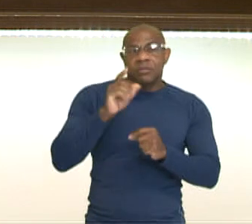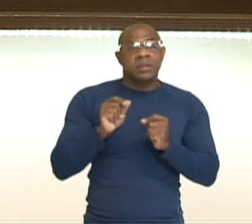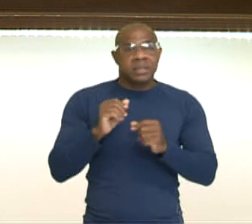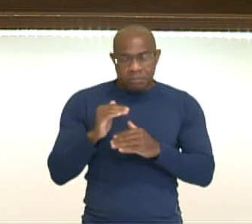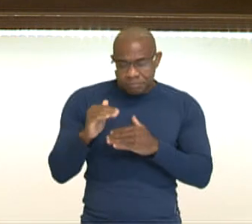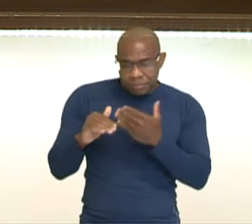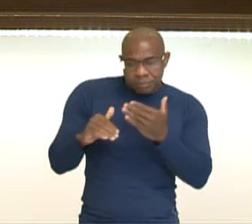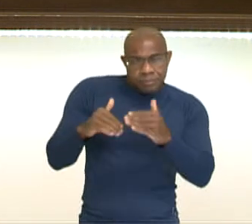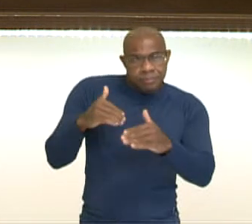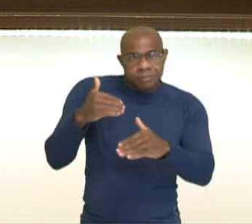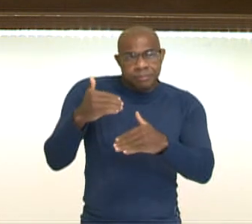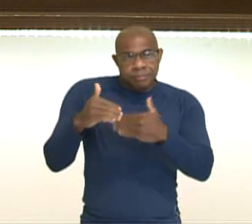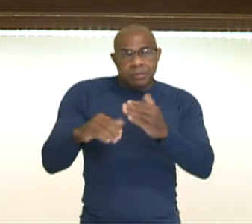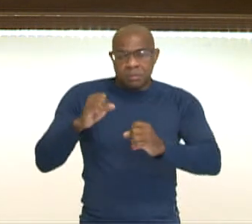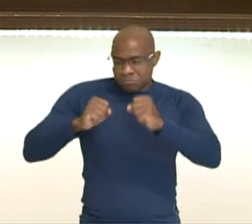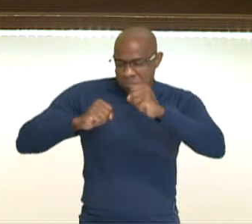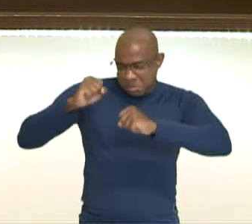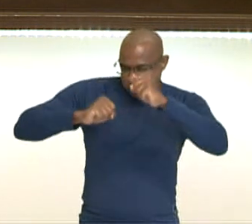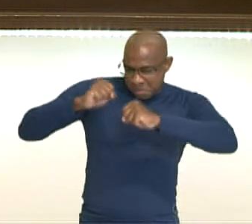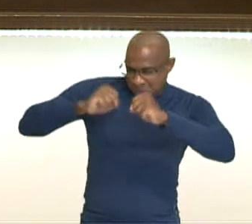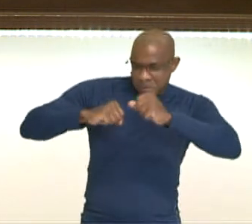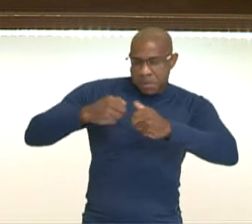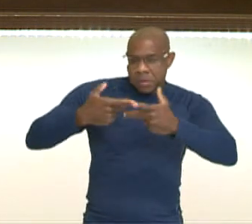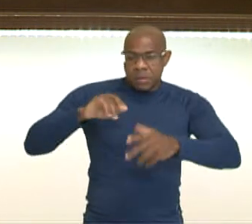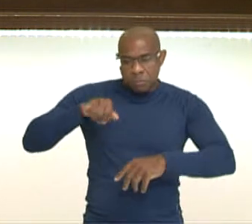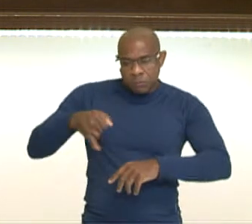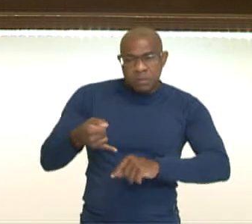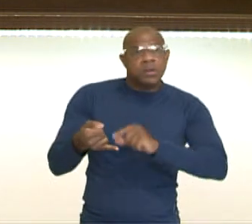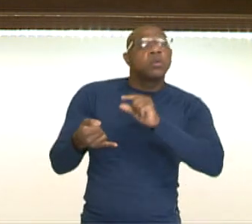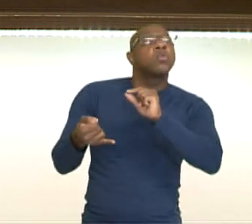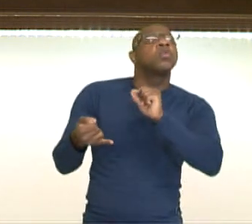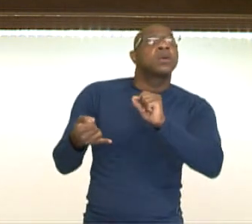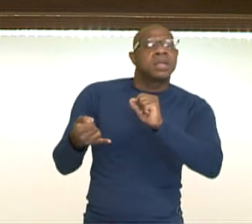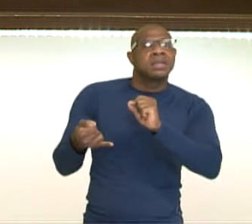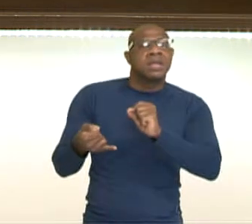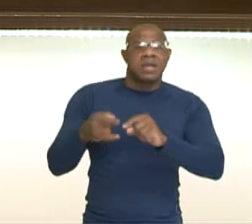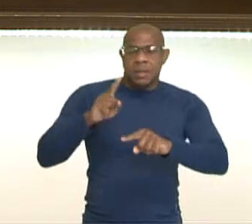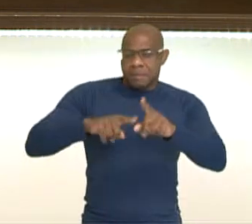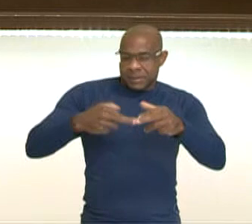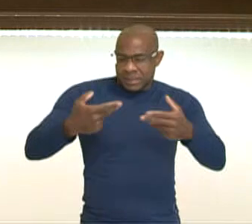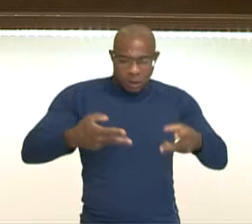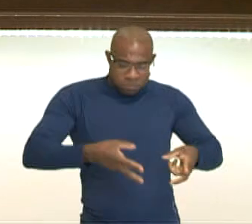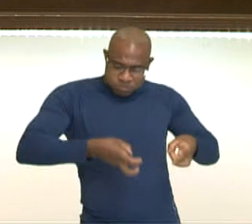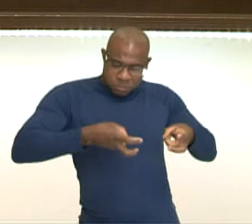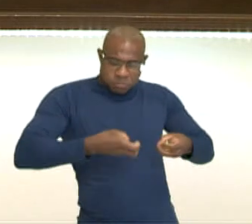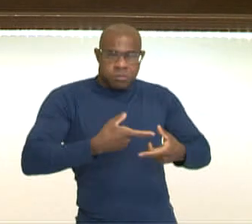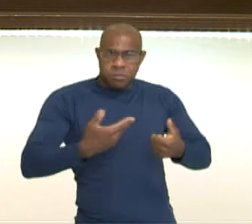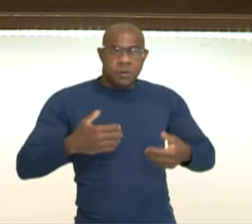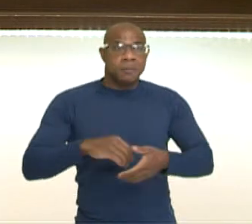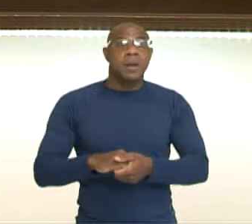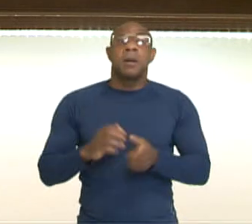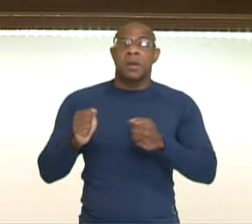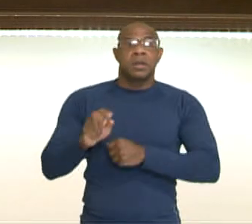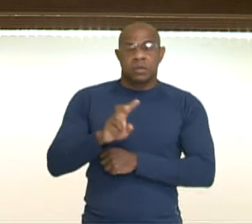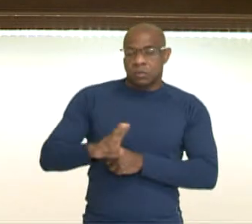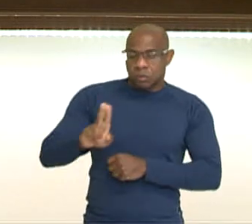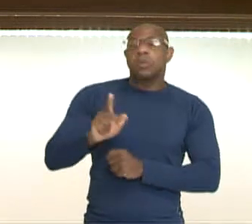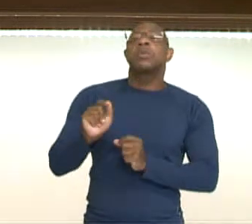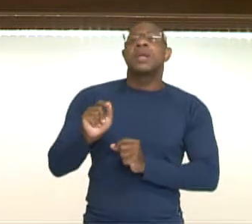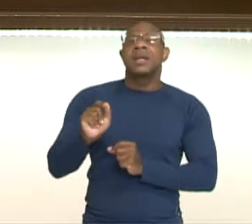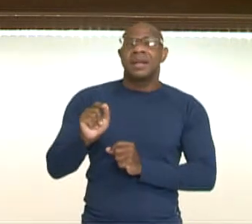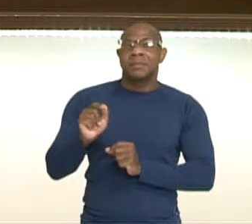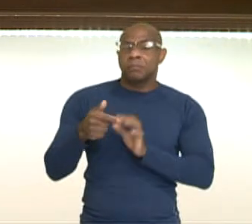pezinho na industrialização e no aproveitamento de recursos naturais. Por isso, podemos utilizar o governo Getúlio